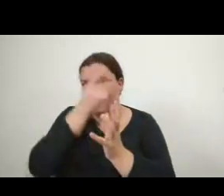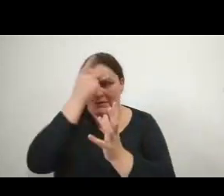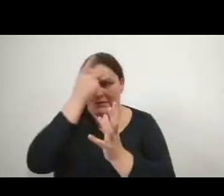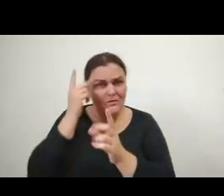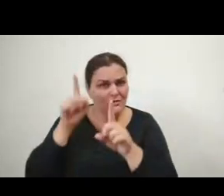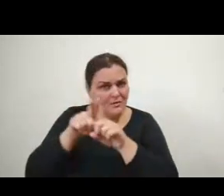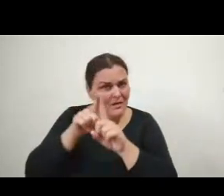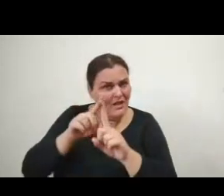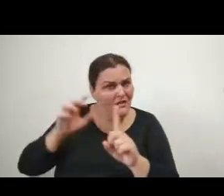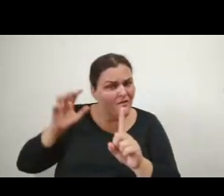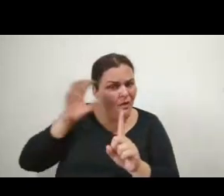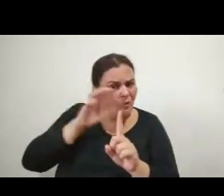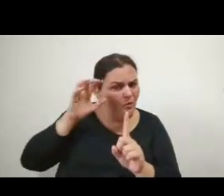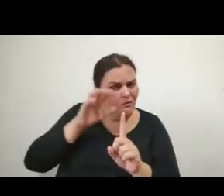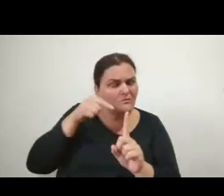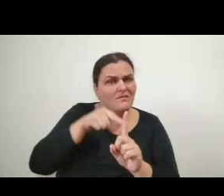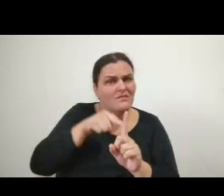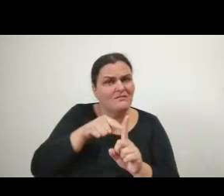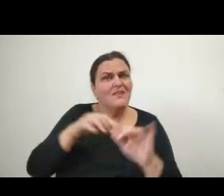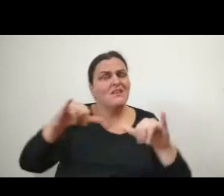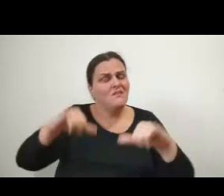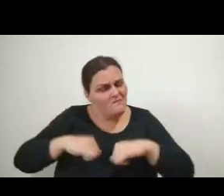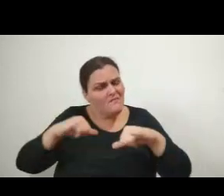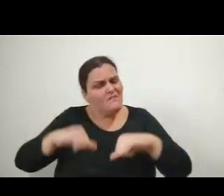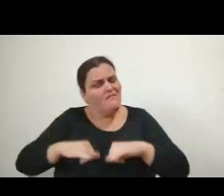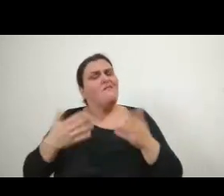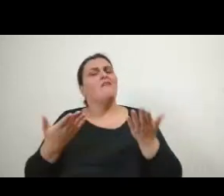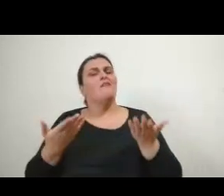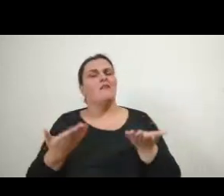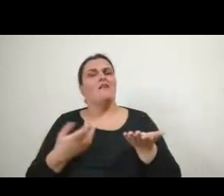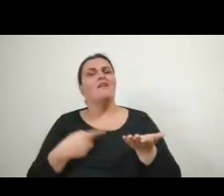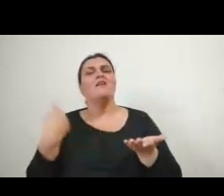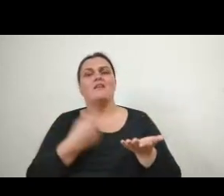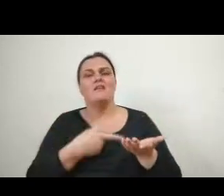mudanças climáticas. Isso aí é algo que a gente tem que ter em mente.